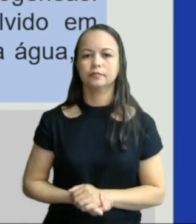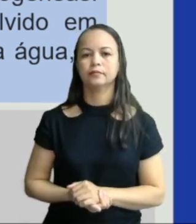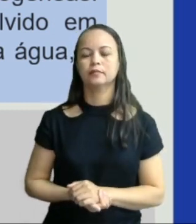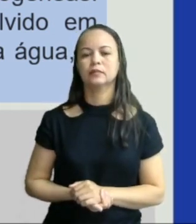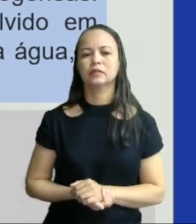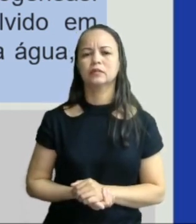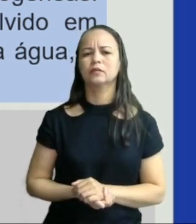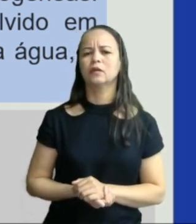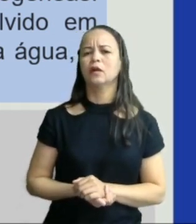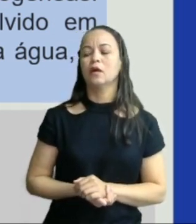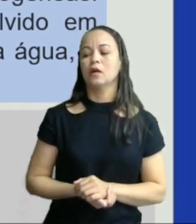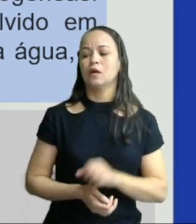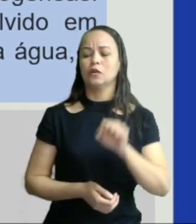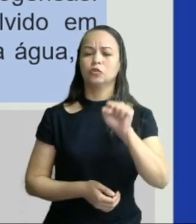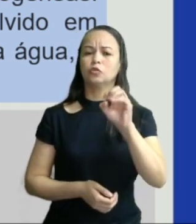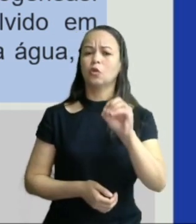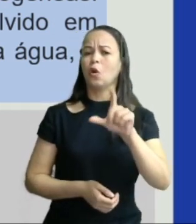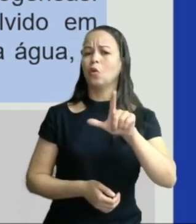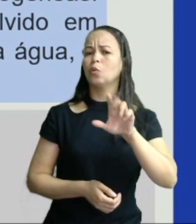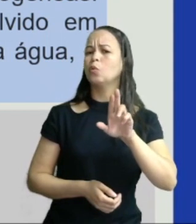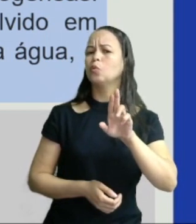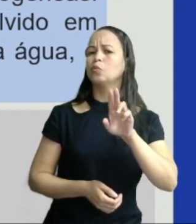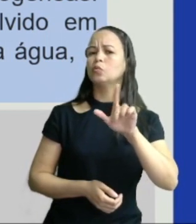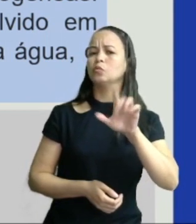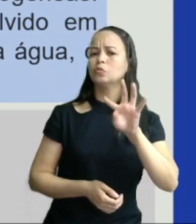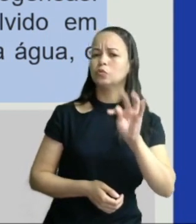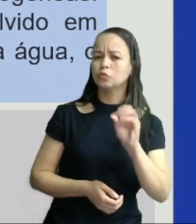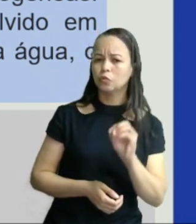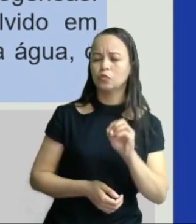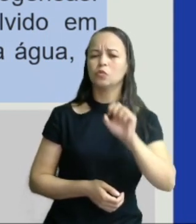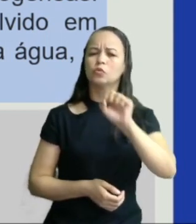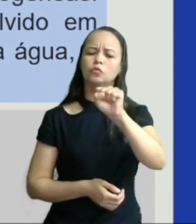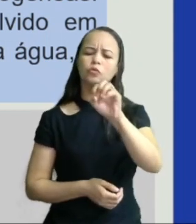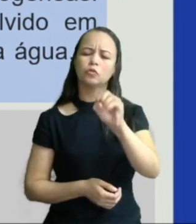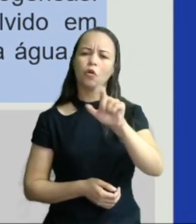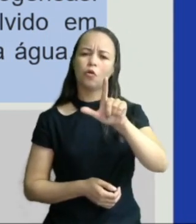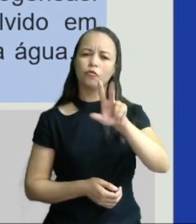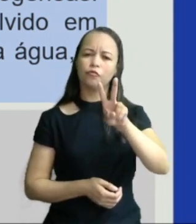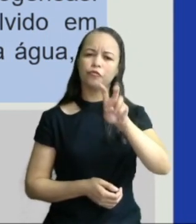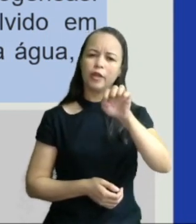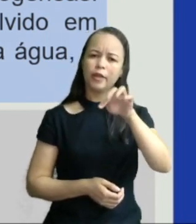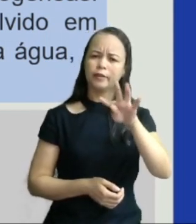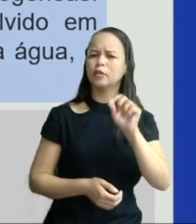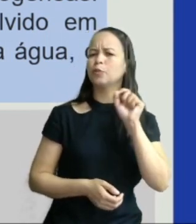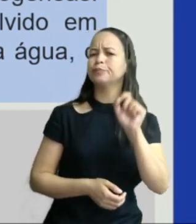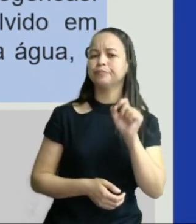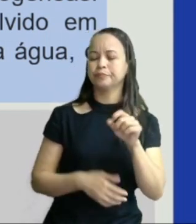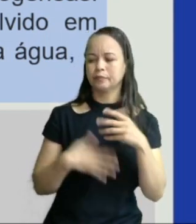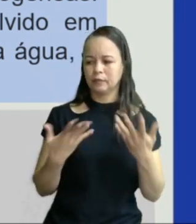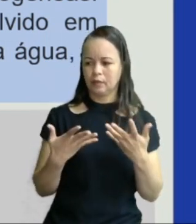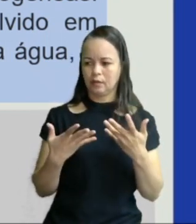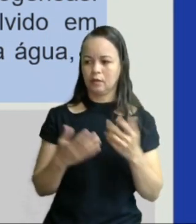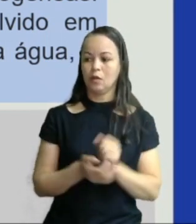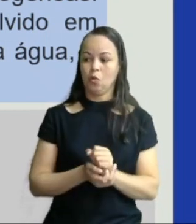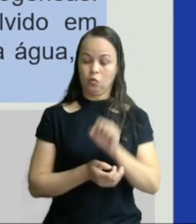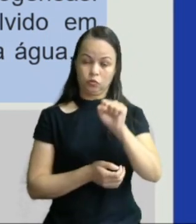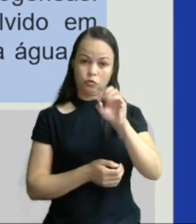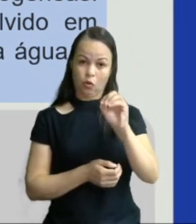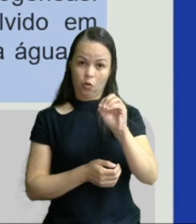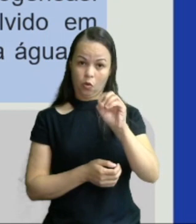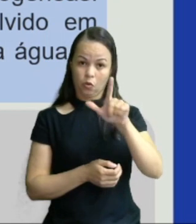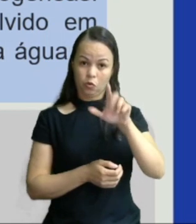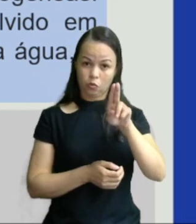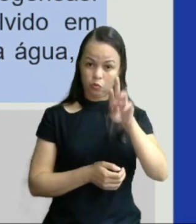O que é soluto e o que é solvente? Soluto é a substância que pode ser dissolvida pelo